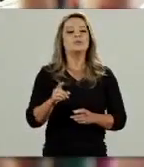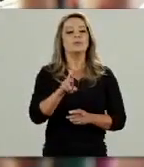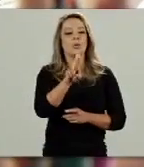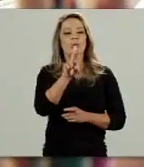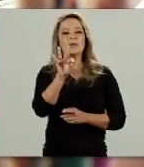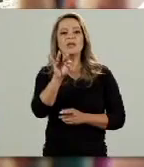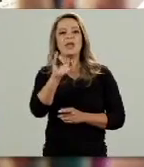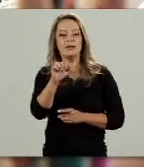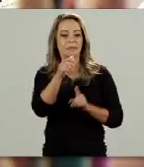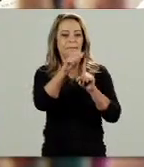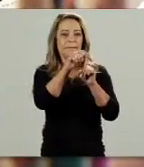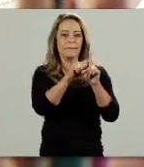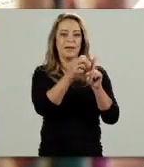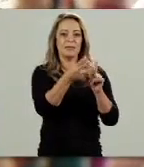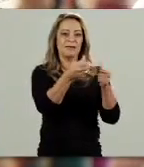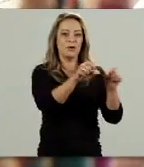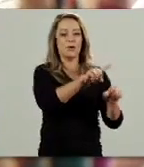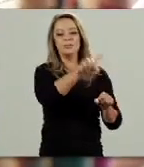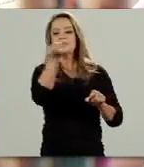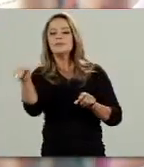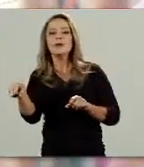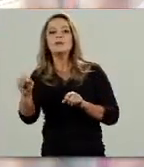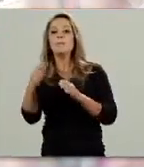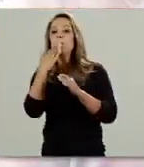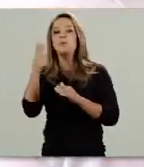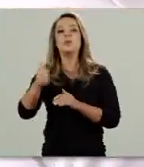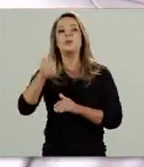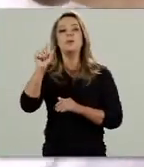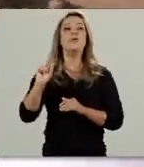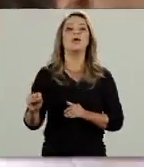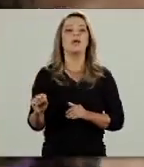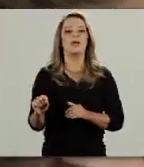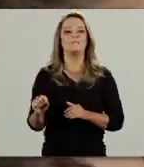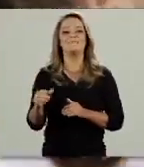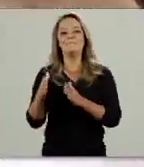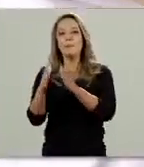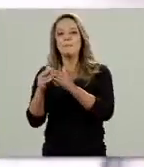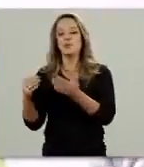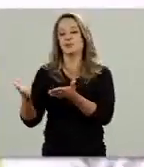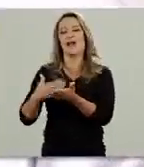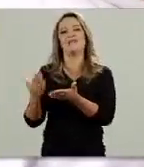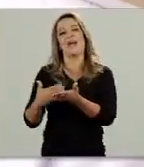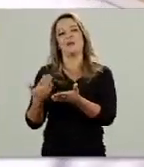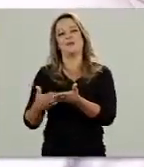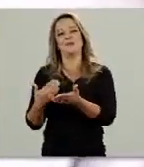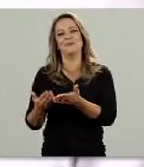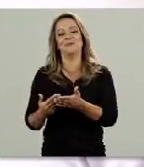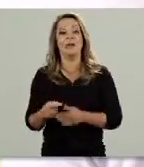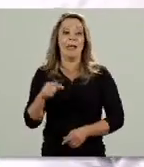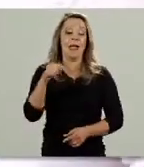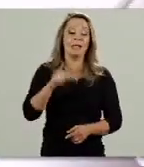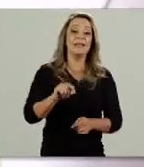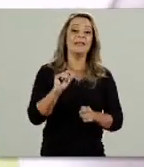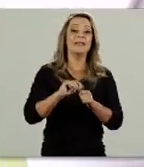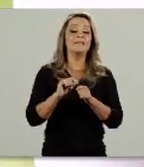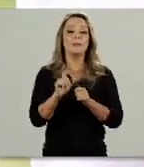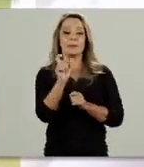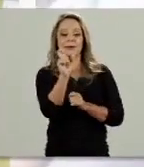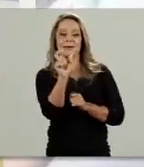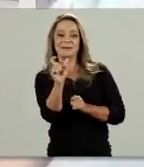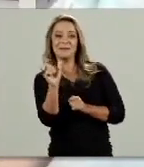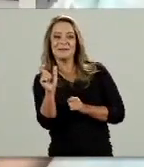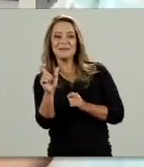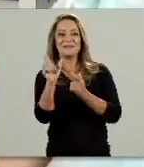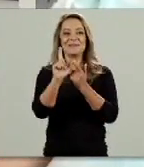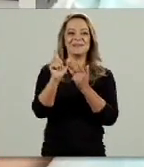Quando você saiu da UTI, você ficou 3 meses na UTI. O que você pediu a primeira coisa quando você saiu da UTI? Caderno. Aqui que ela fez